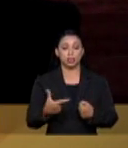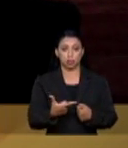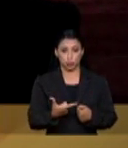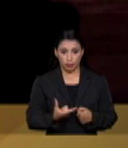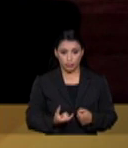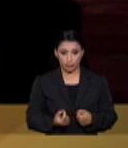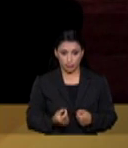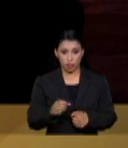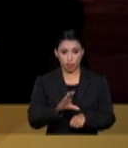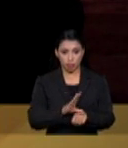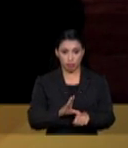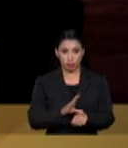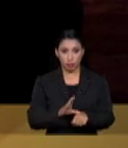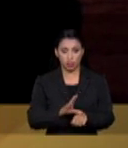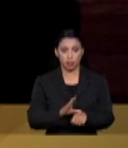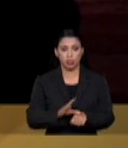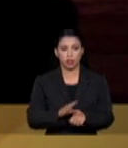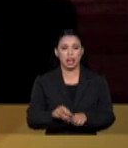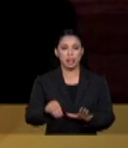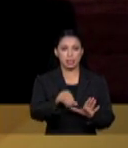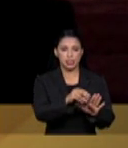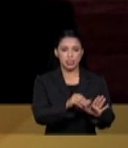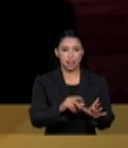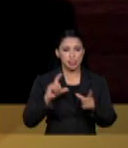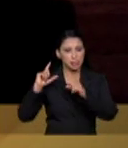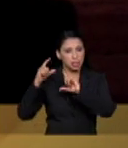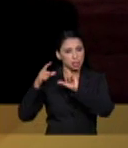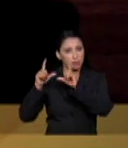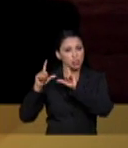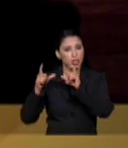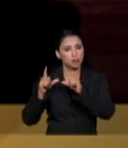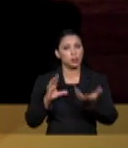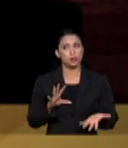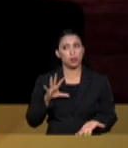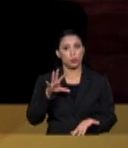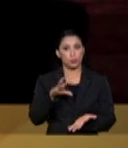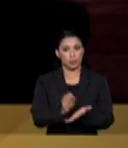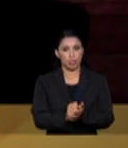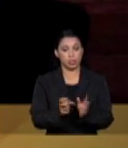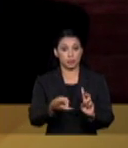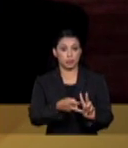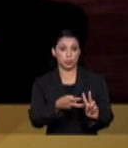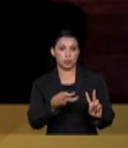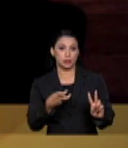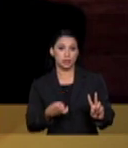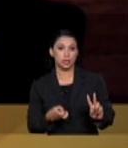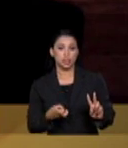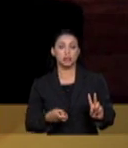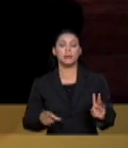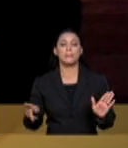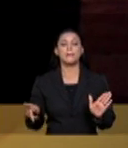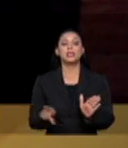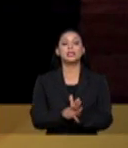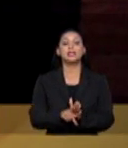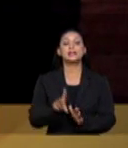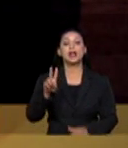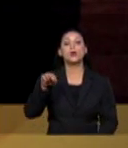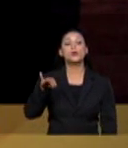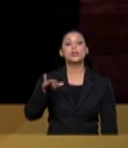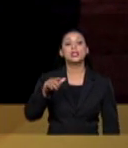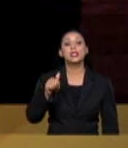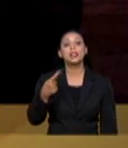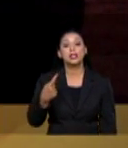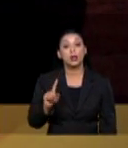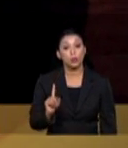própria constituição as terras tradicionalmente o e são de domínio da união e